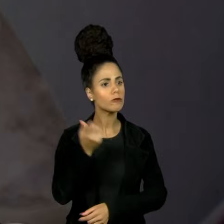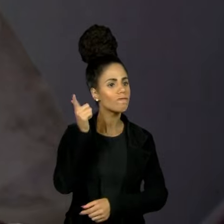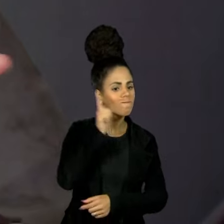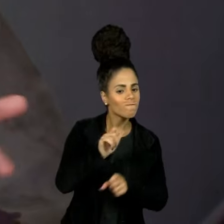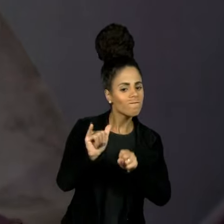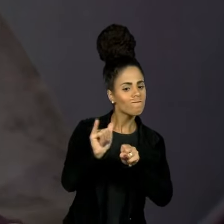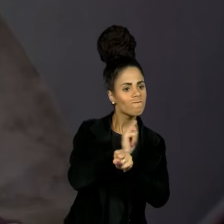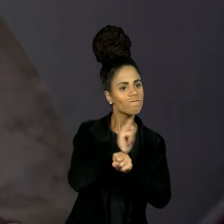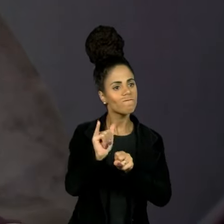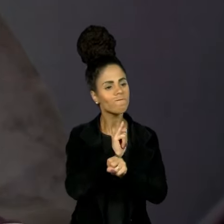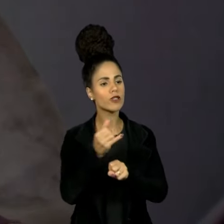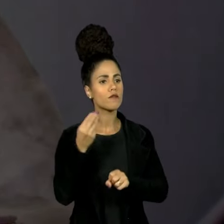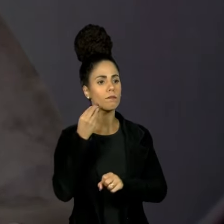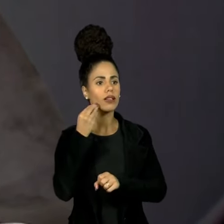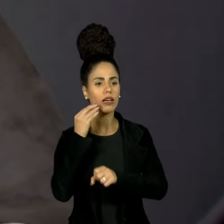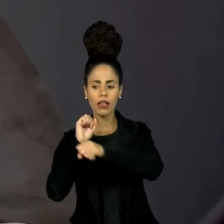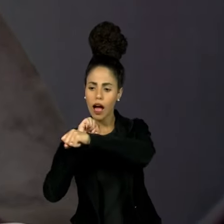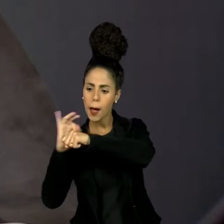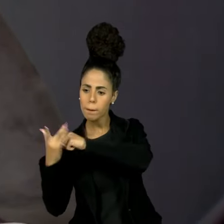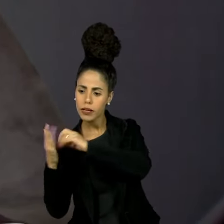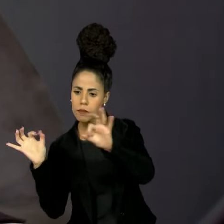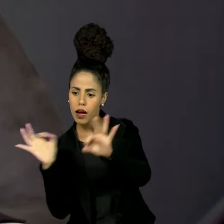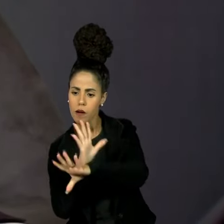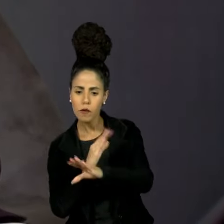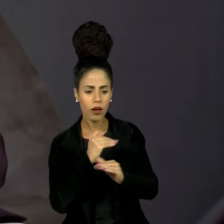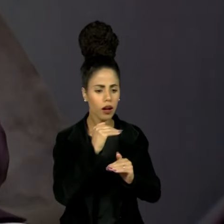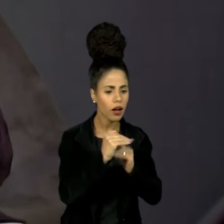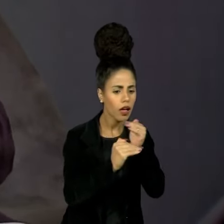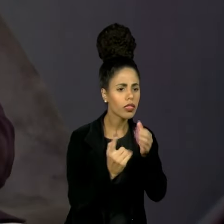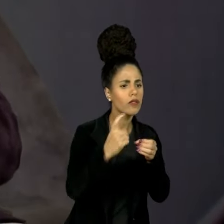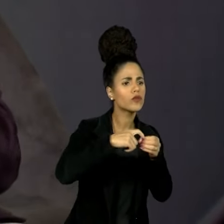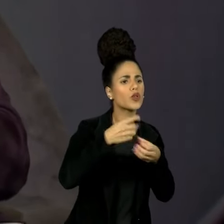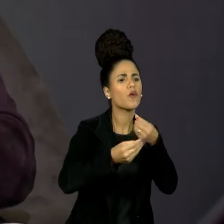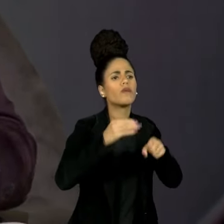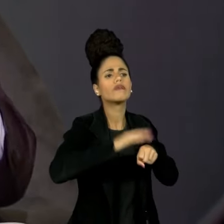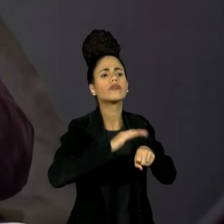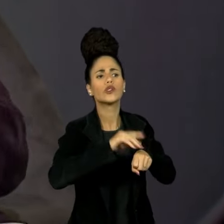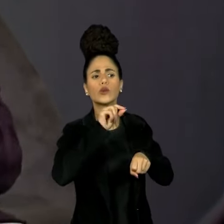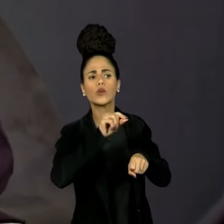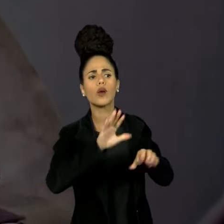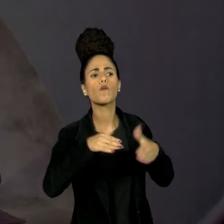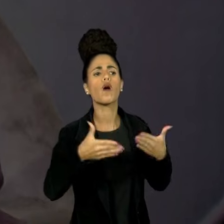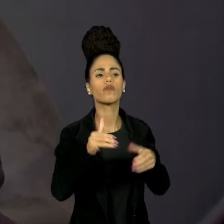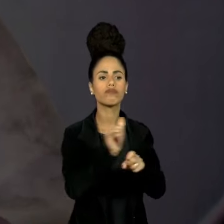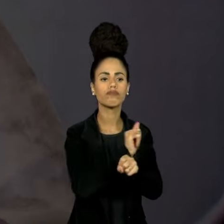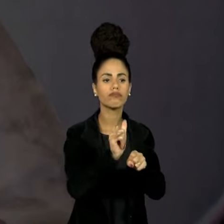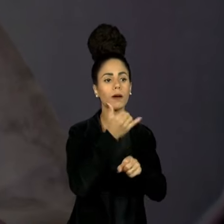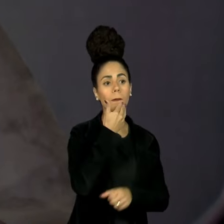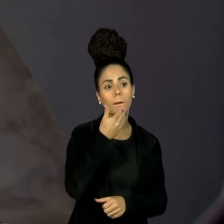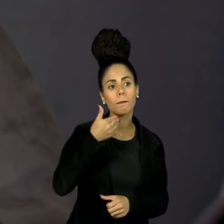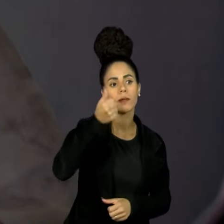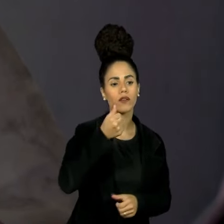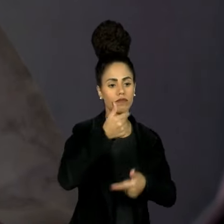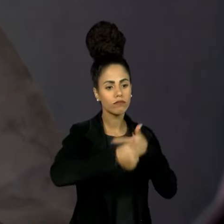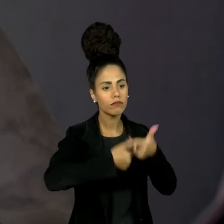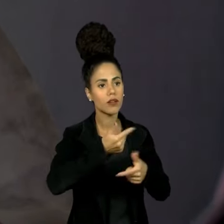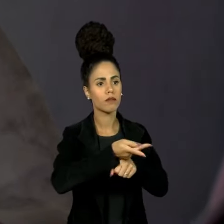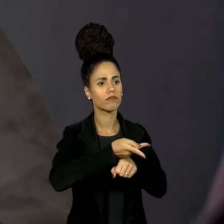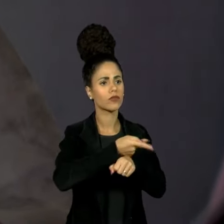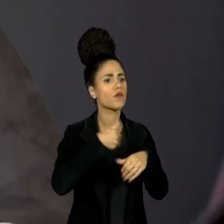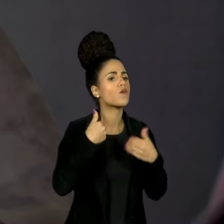de pós-pandemia, a gente pode corrigir para que essa exaustão não acabe destruindo o nosso trabalhador informal,